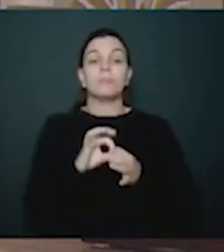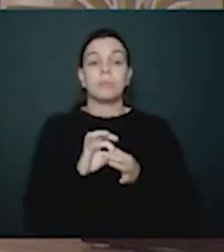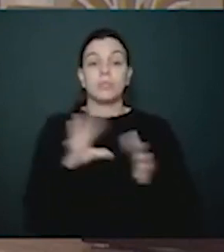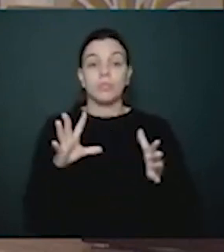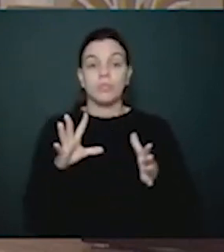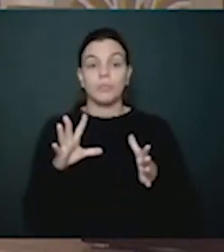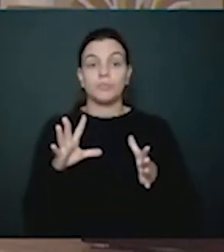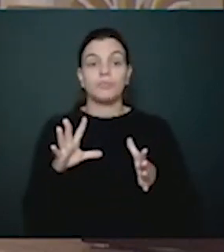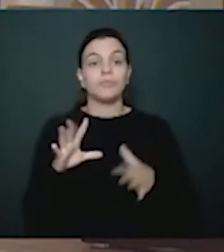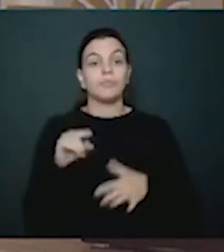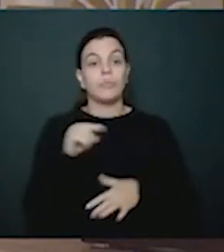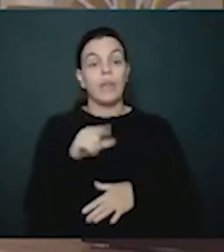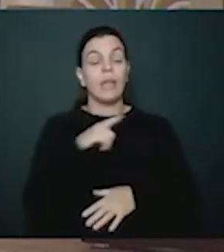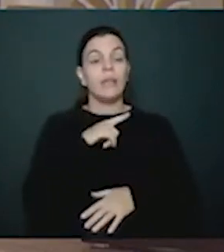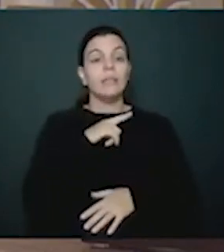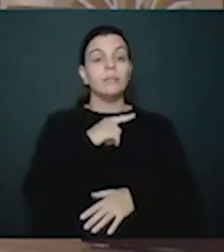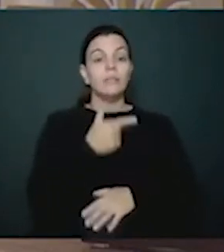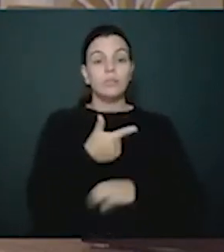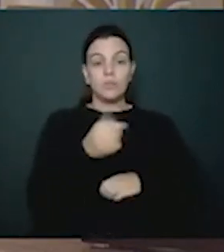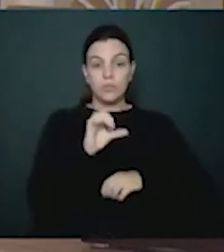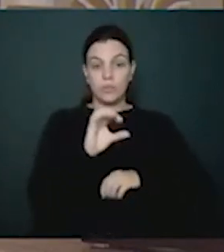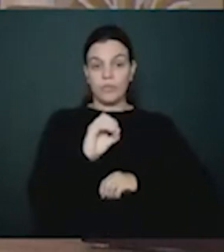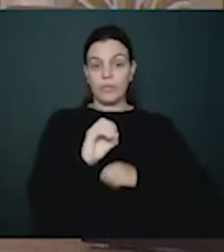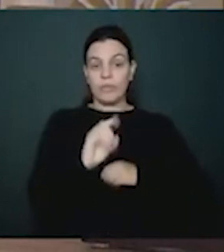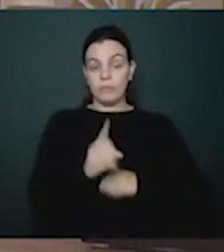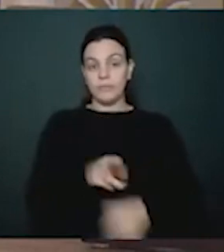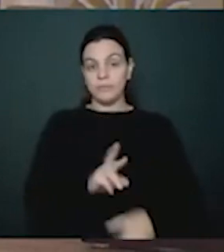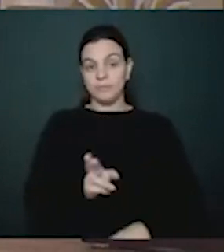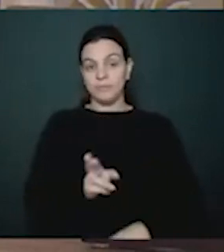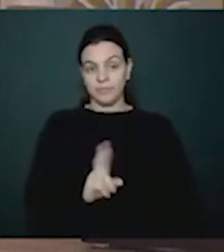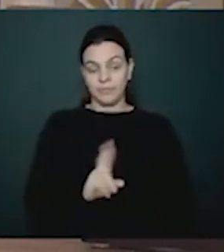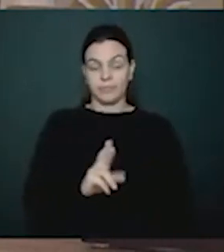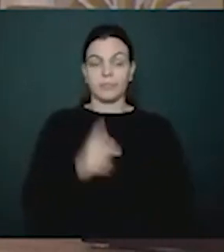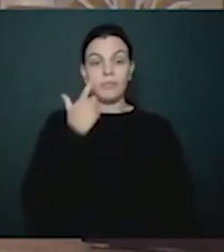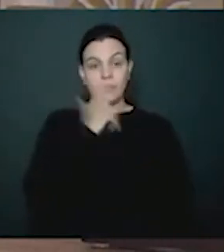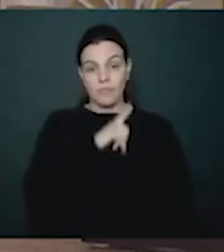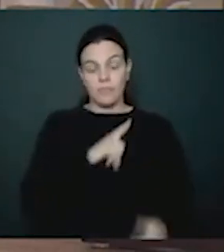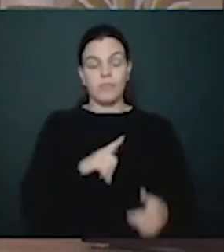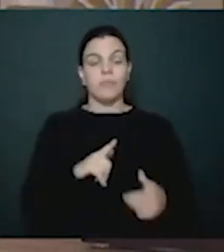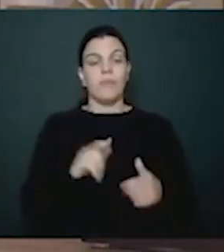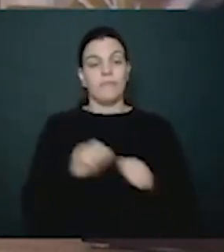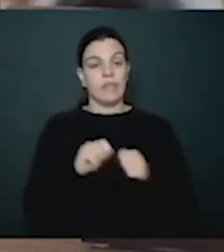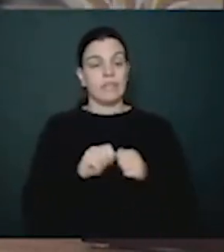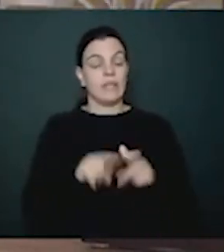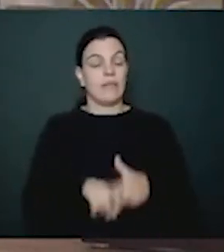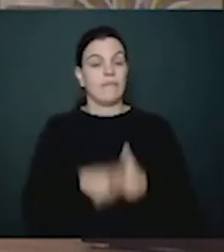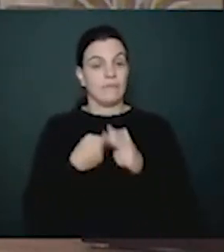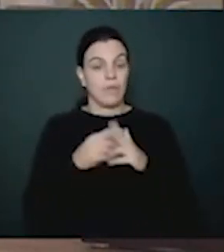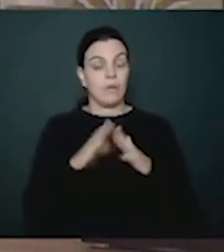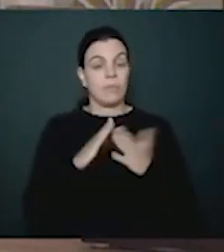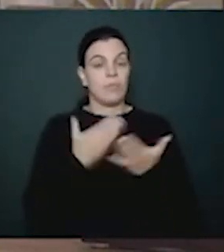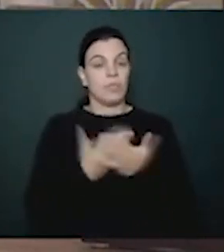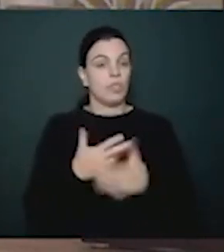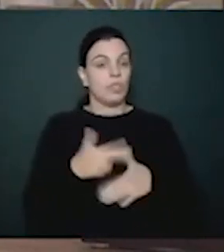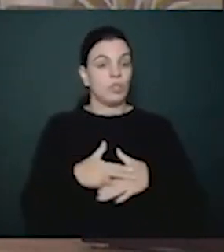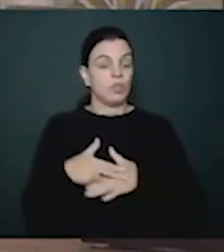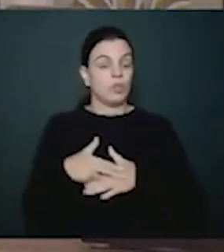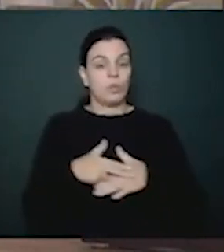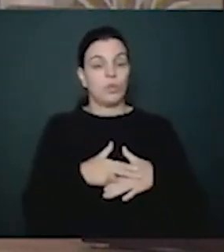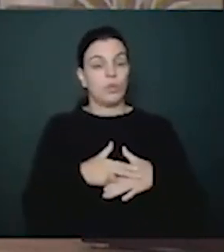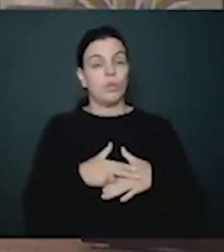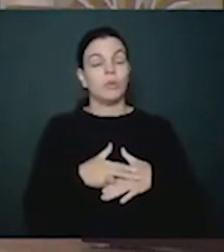R$ 290 mil para fazer a reforma da escola SEI Bento Mussurunga. Também votamos a lei